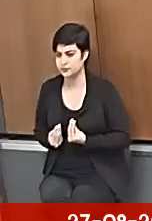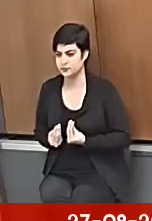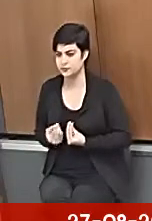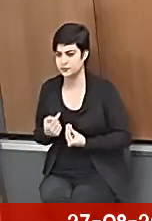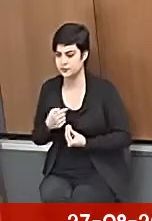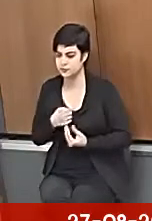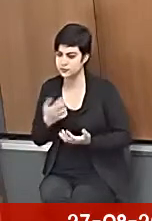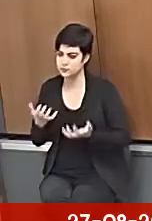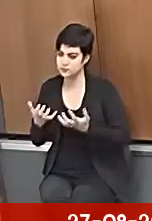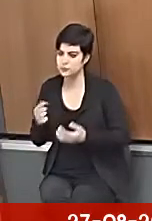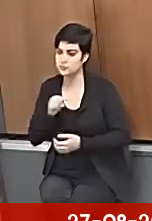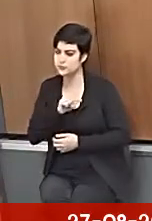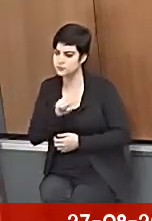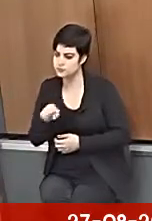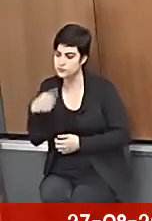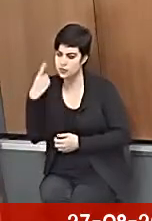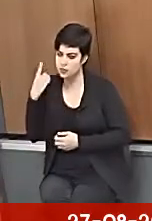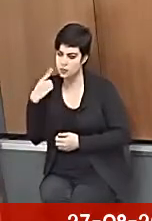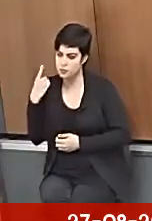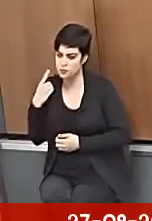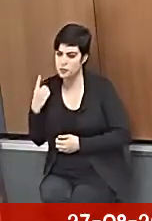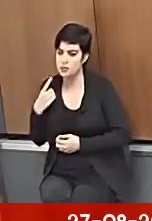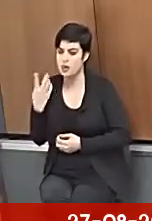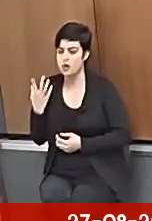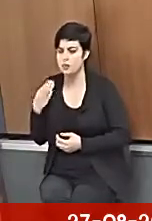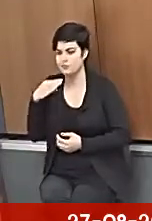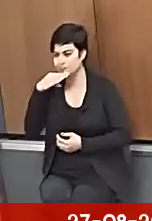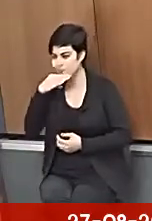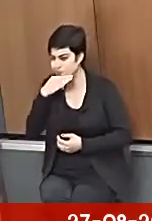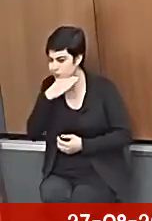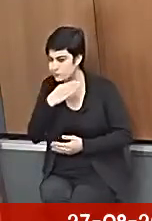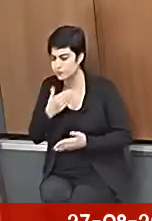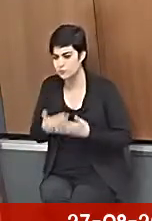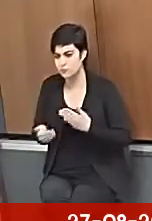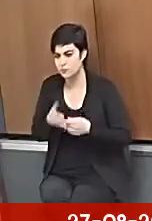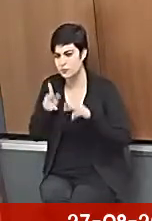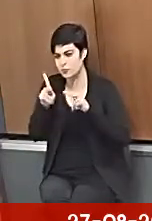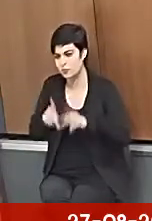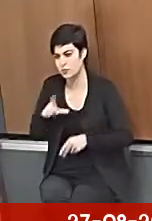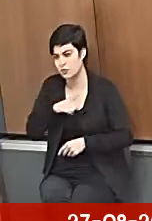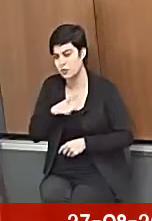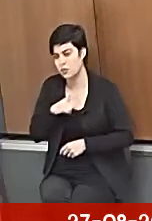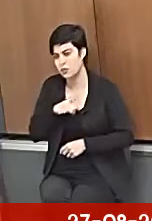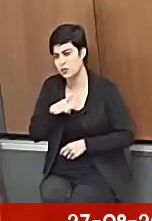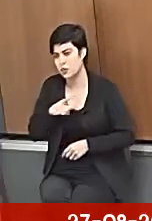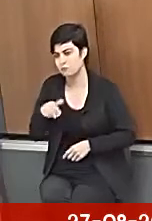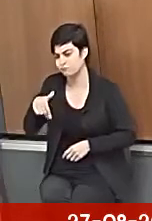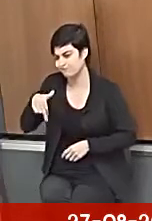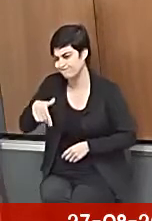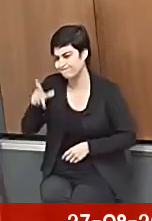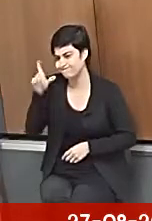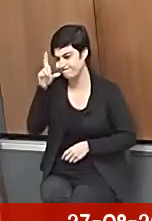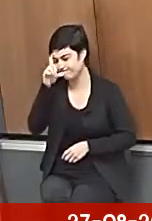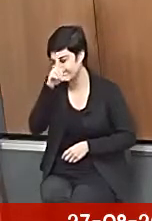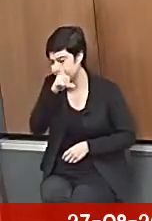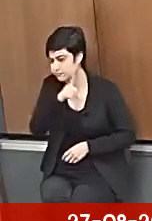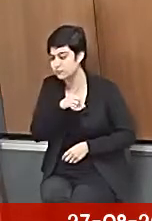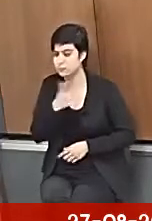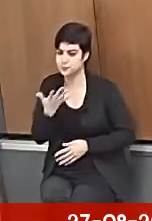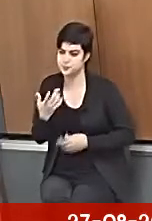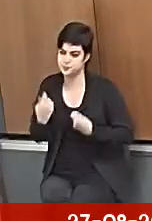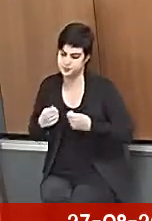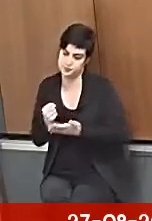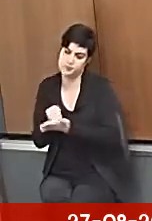senhor dos senhores deputados né pudesse olhar com carinho também para todos aqueles que têm mobilidade reduzida porque quando você chega a minas arena doutor